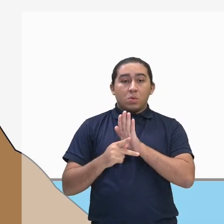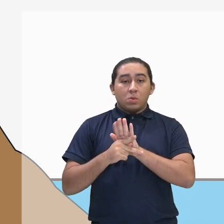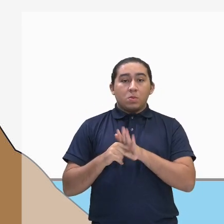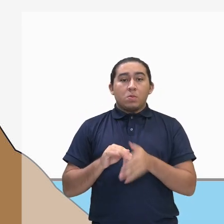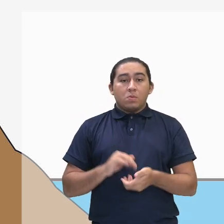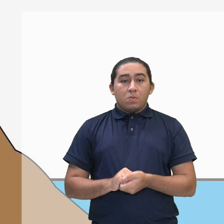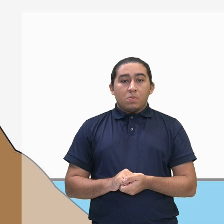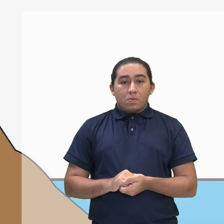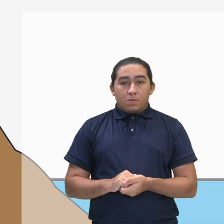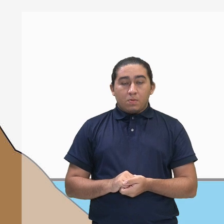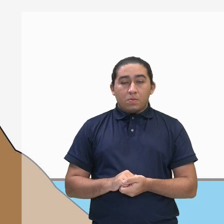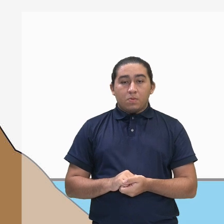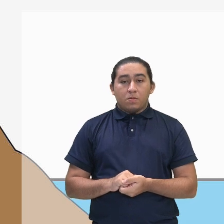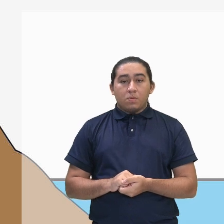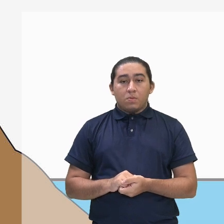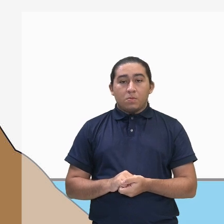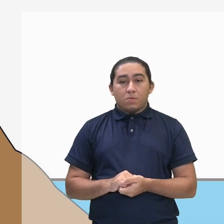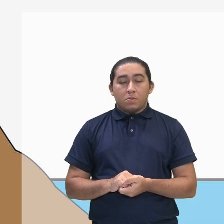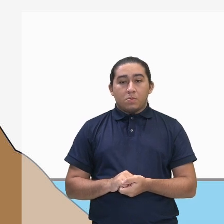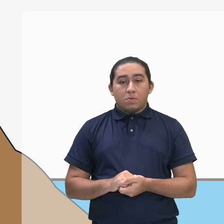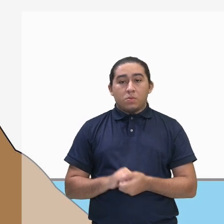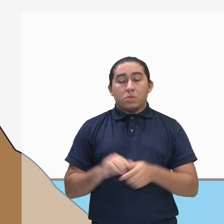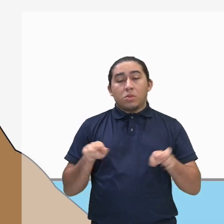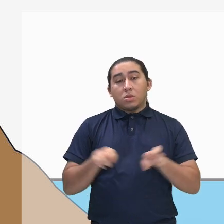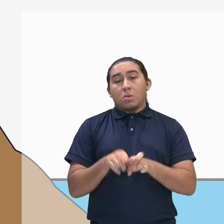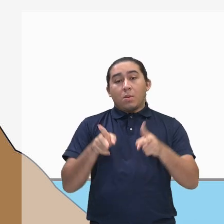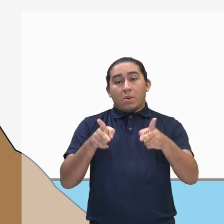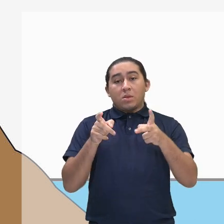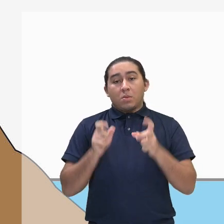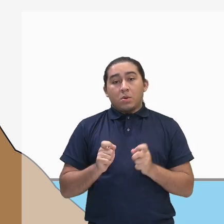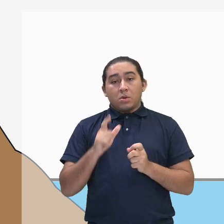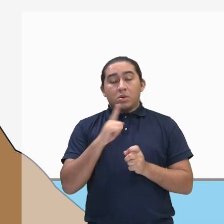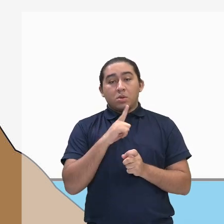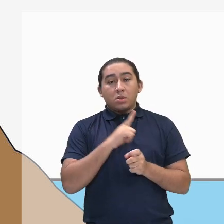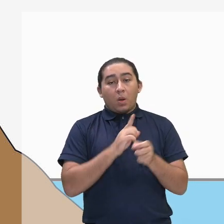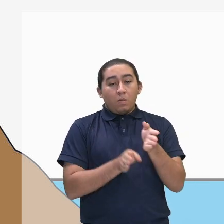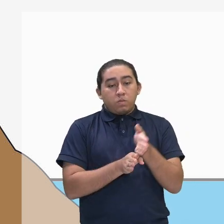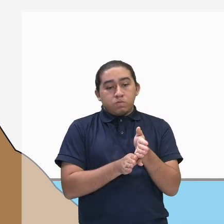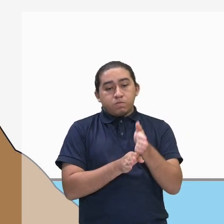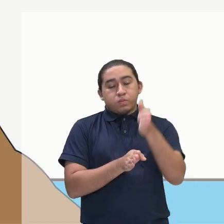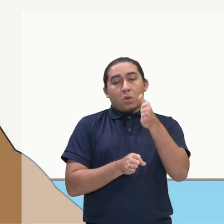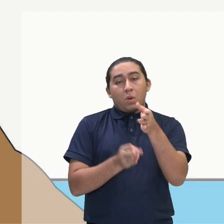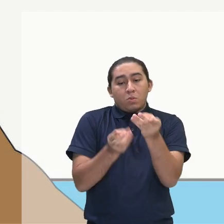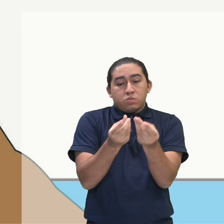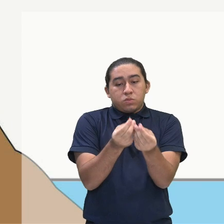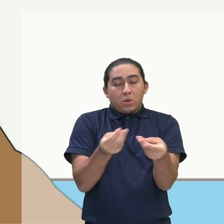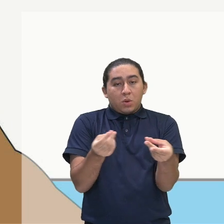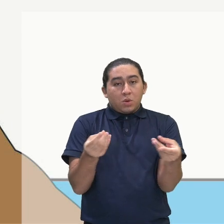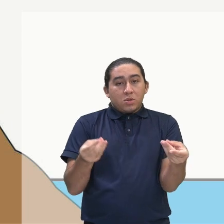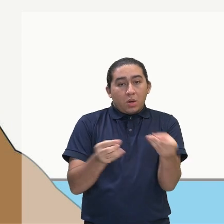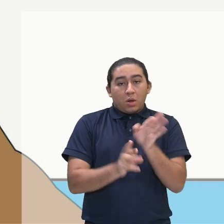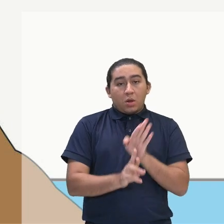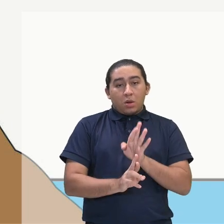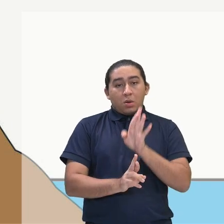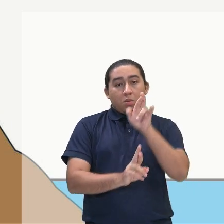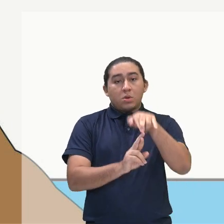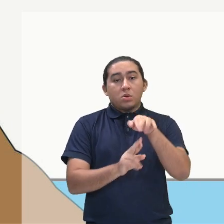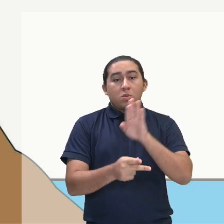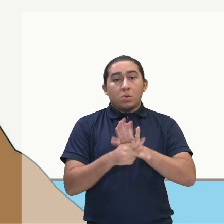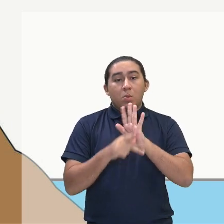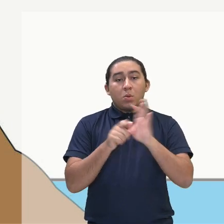brasileiro. E aí a gente observa esse processo de erosão, né? Relacionado aqui ao processo